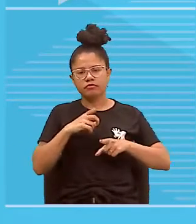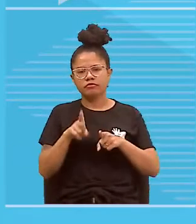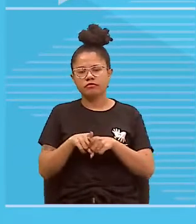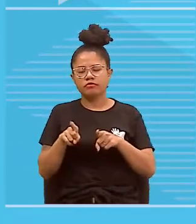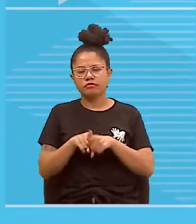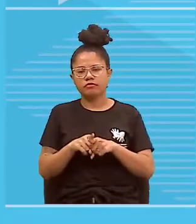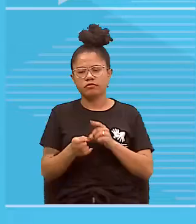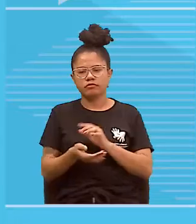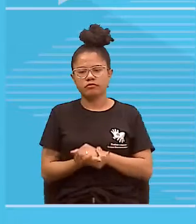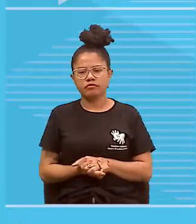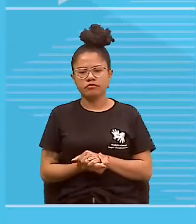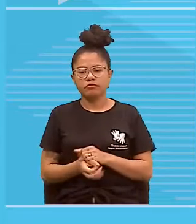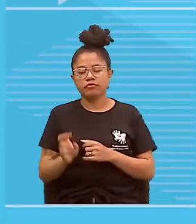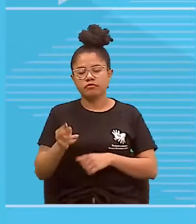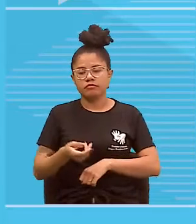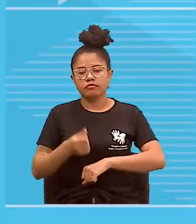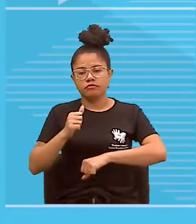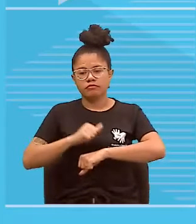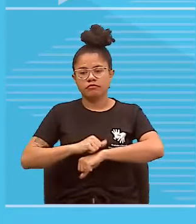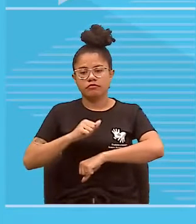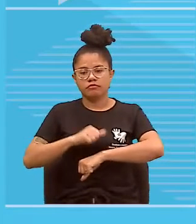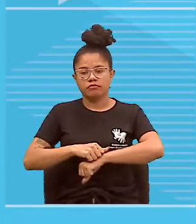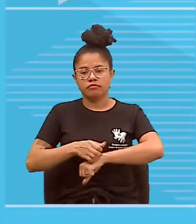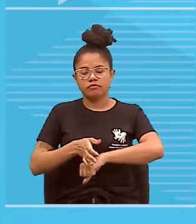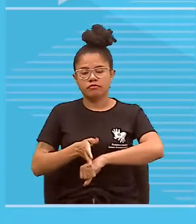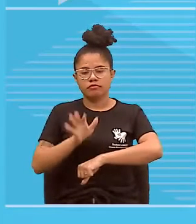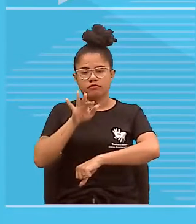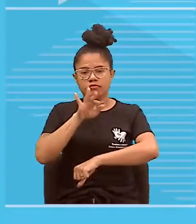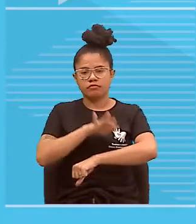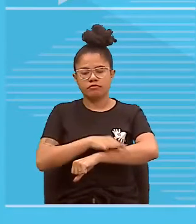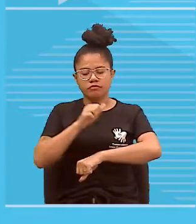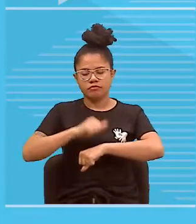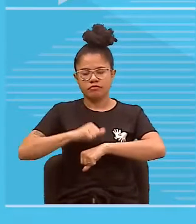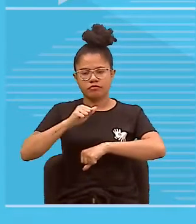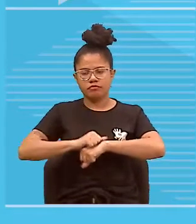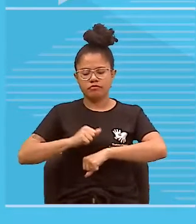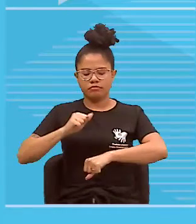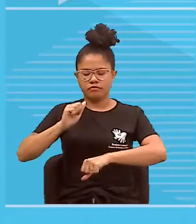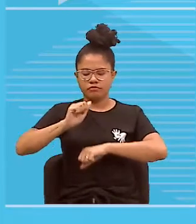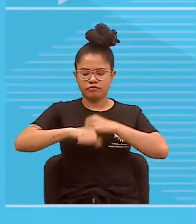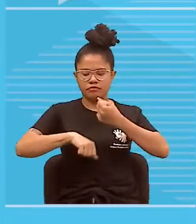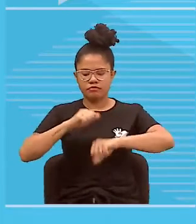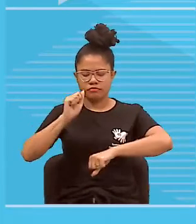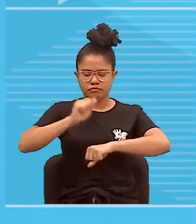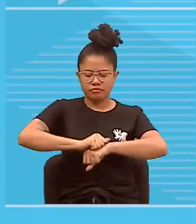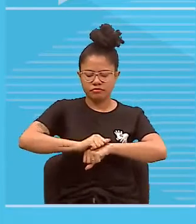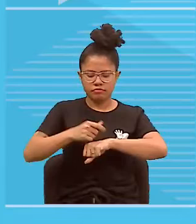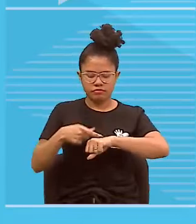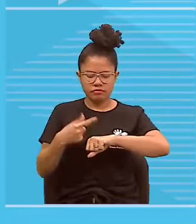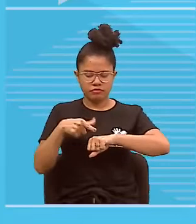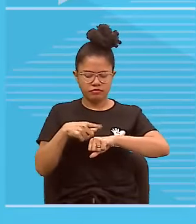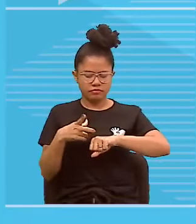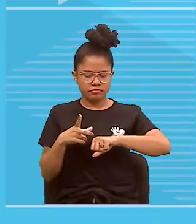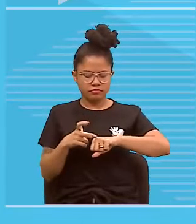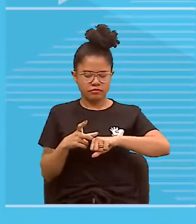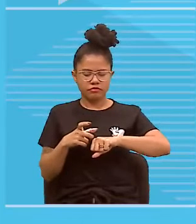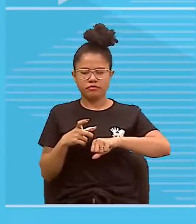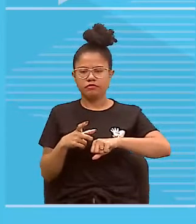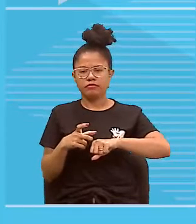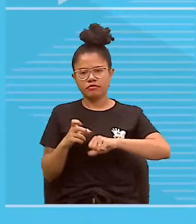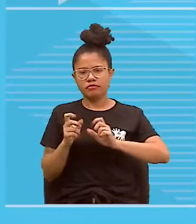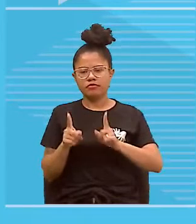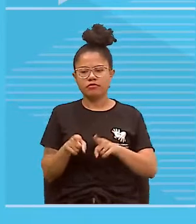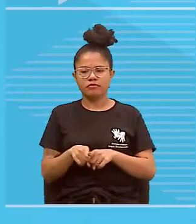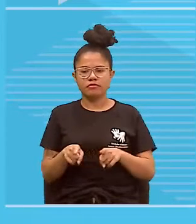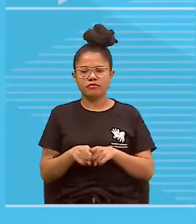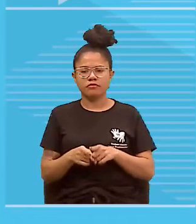ficou uma pegada numa rocha que no tempo era lama e aí essa pegada se fossilizou virou pedra como a gente diz